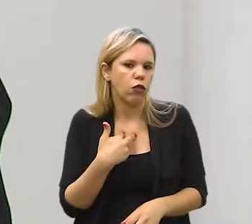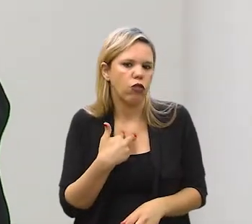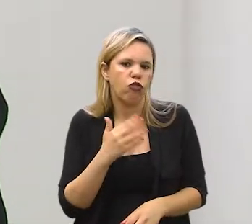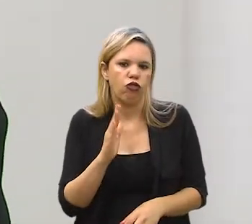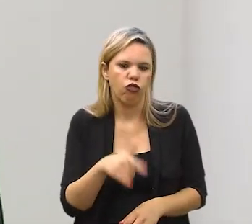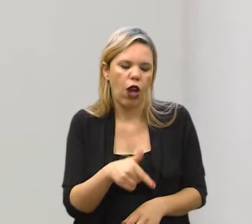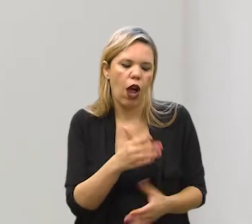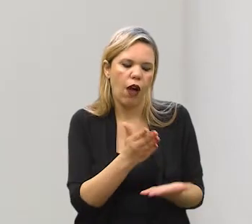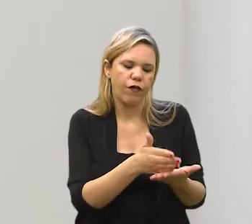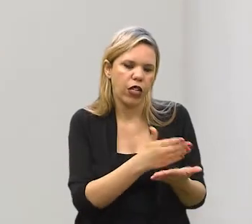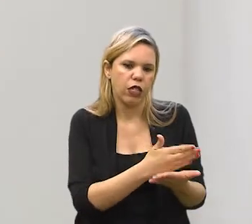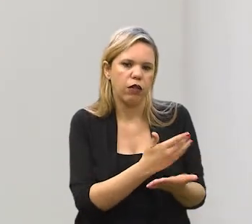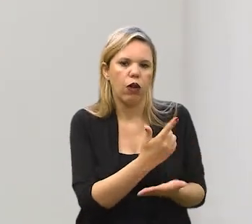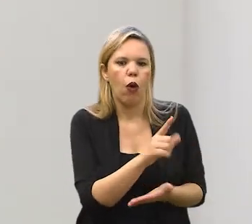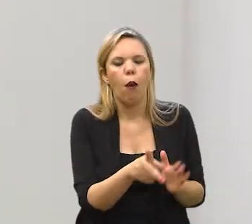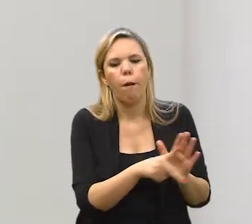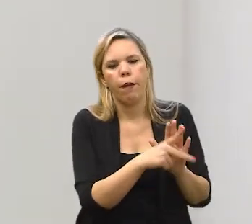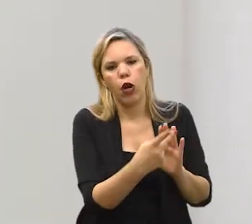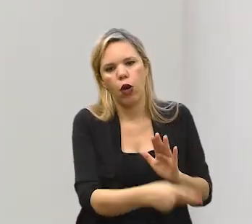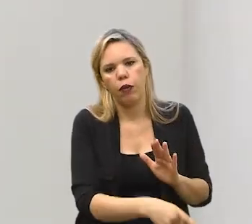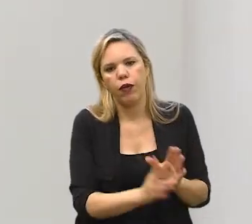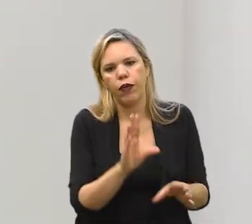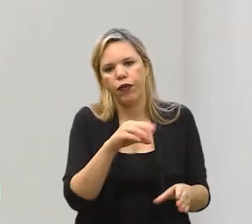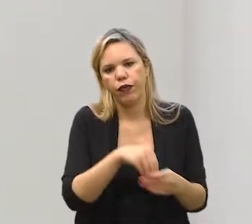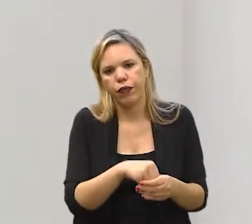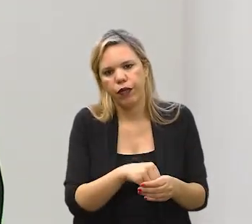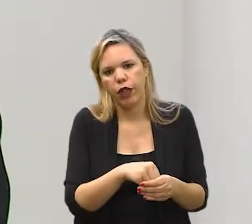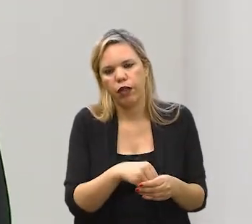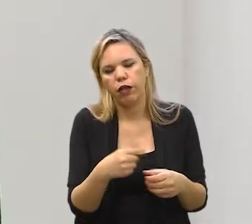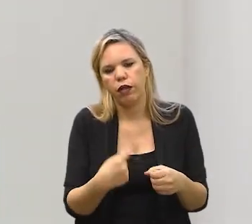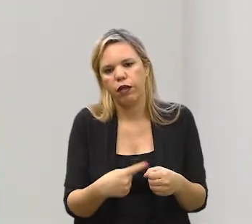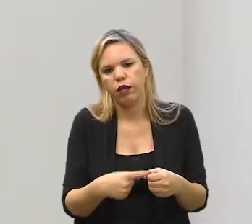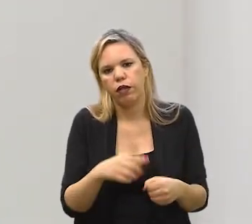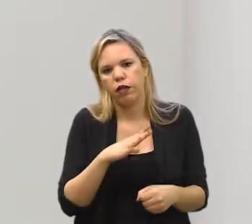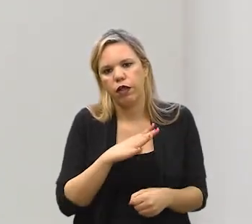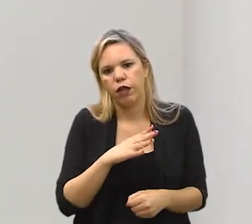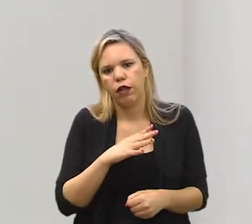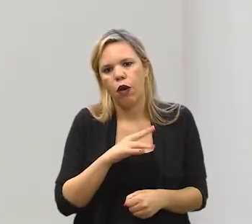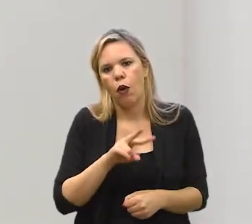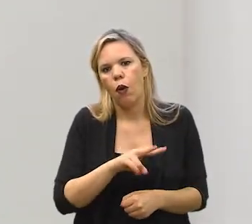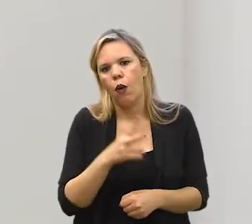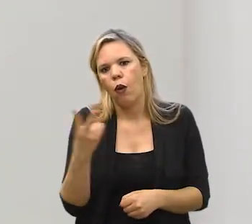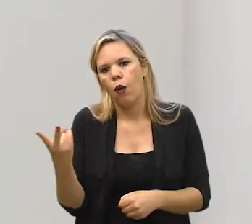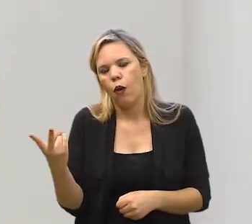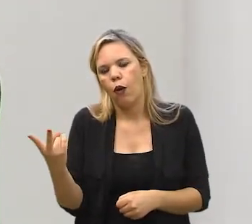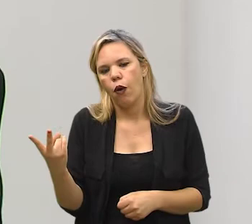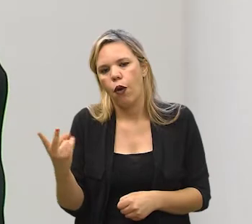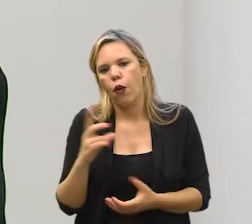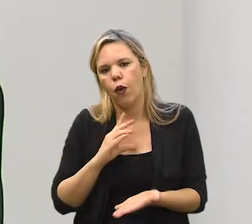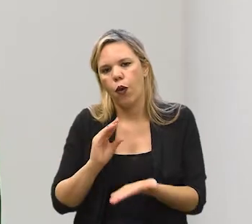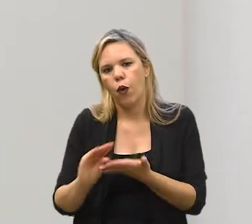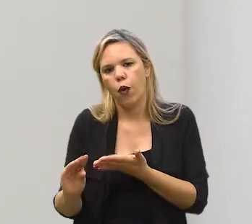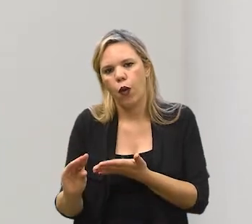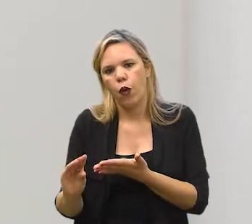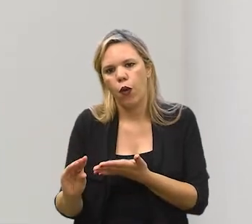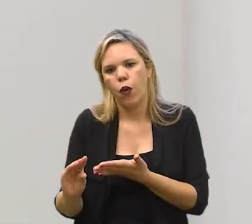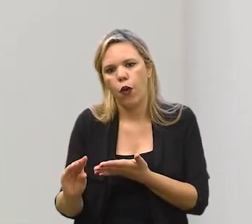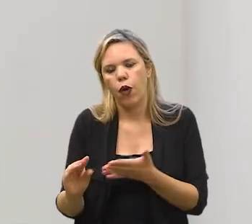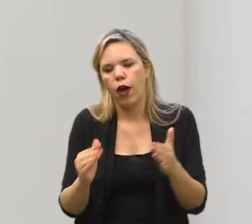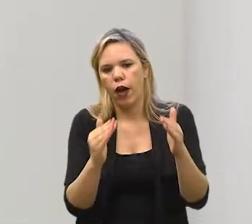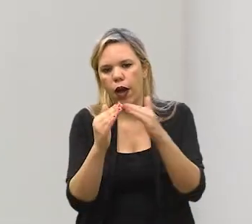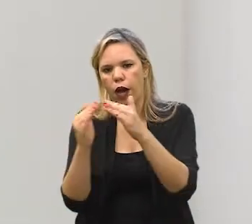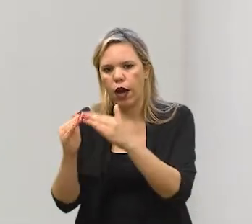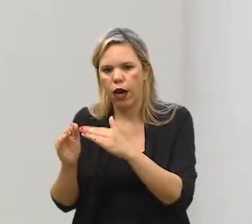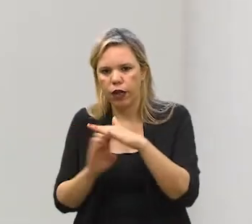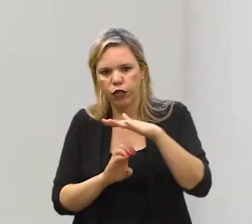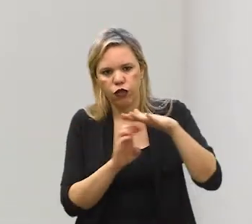já financiado ou bem próprio já dentro do próprio município. Mas caso contrário, as linhas de crédito imobiliário